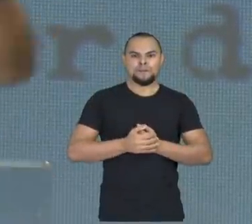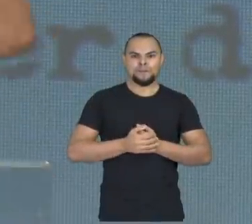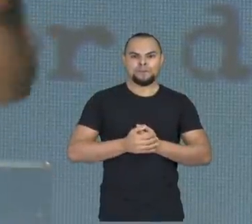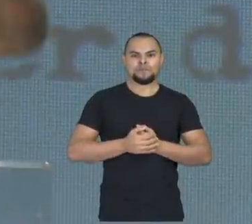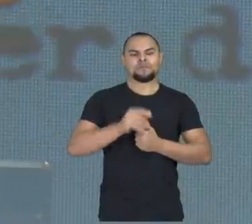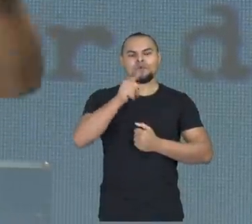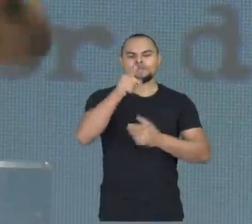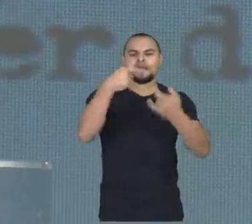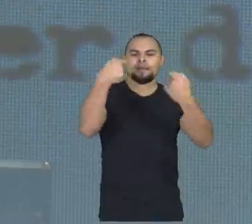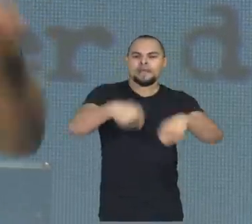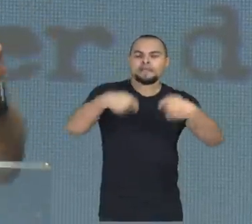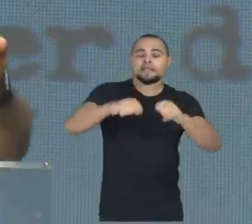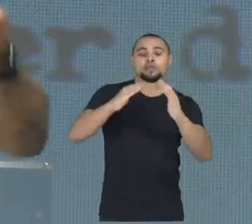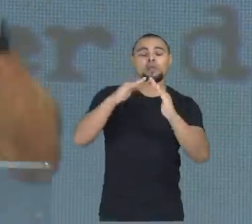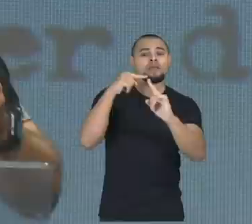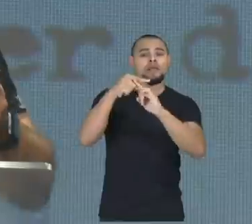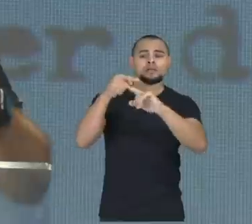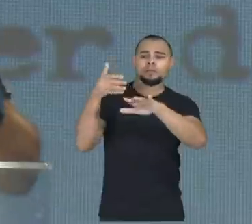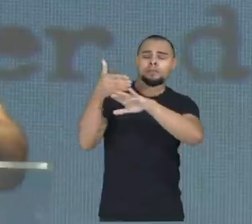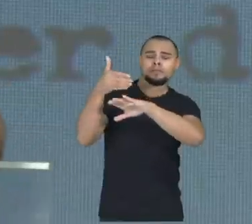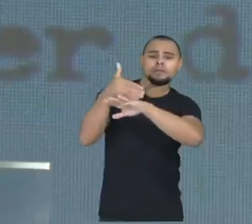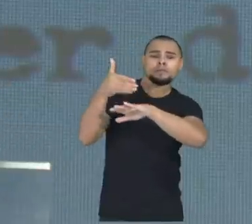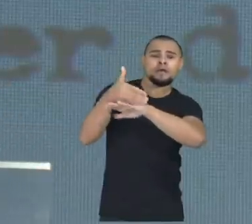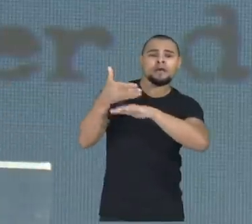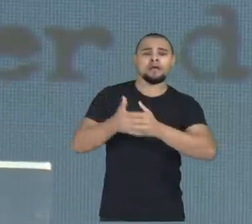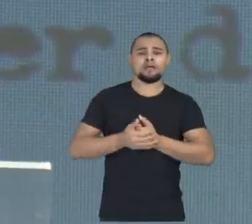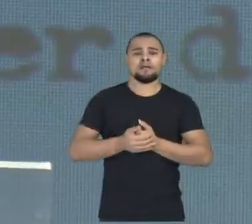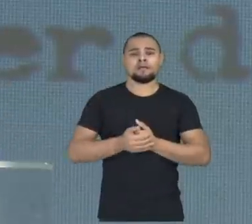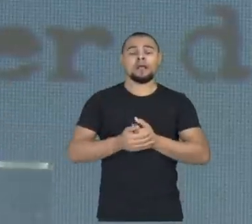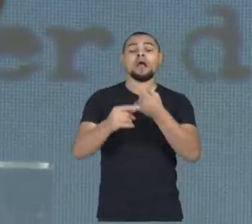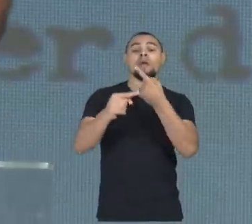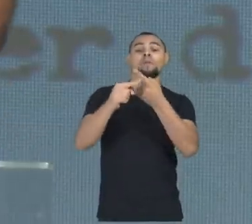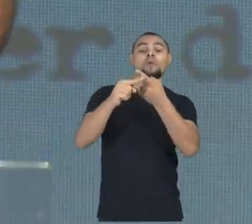Você precisa de uma igreja local. Por quê? Porque